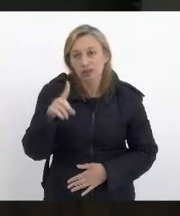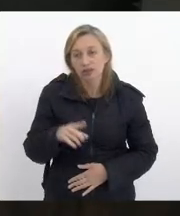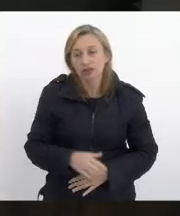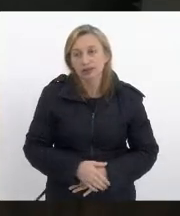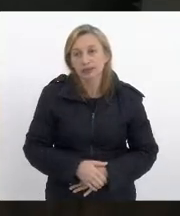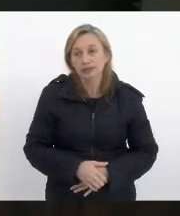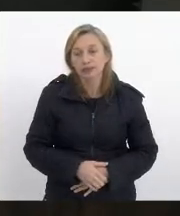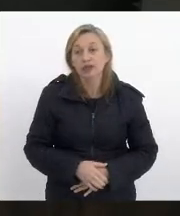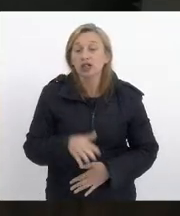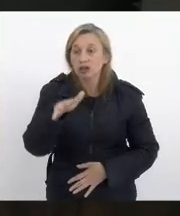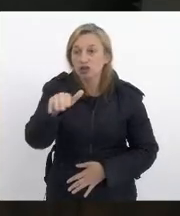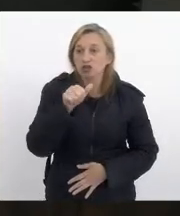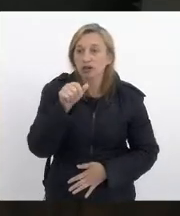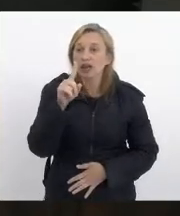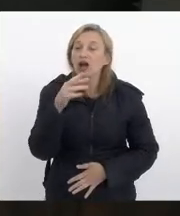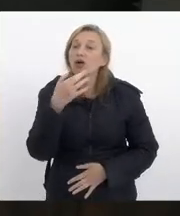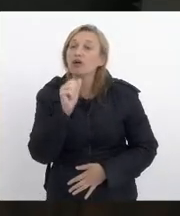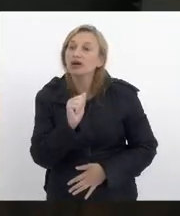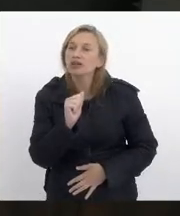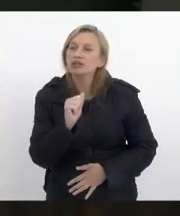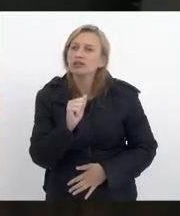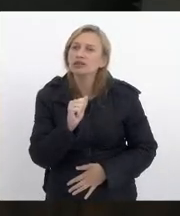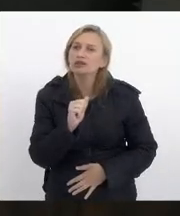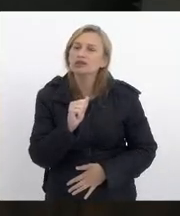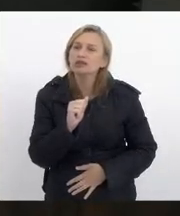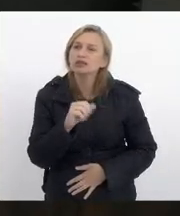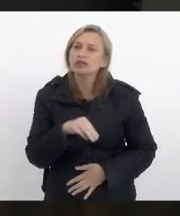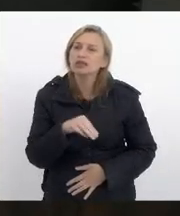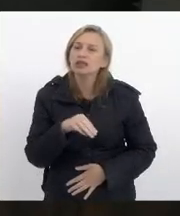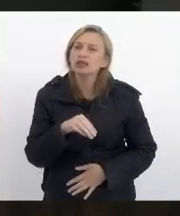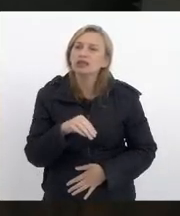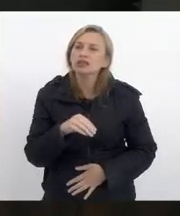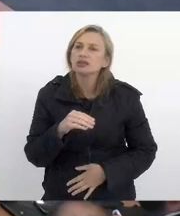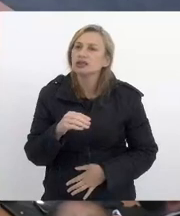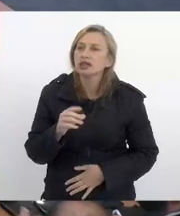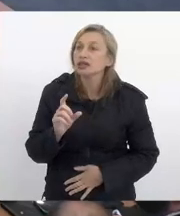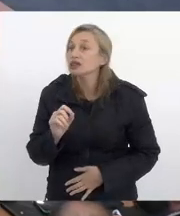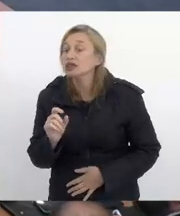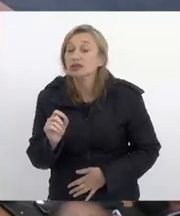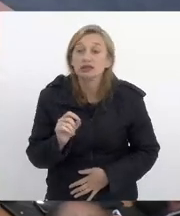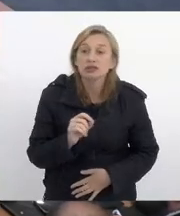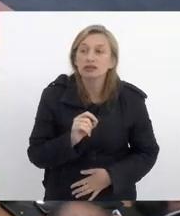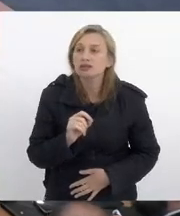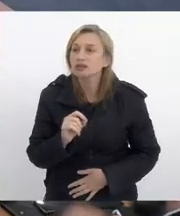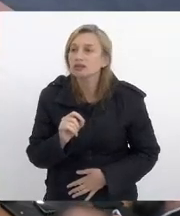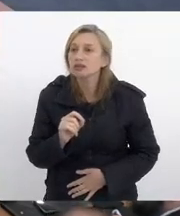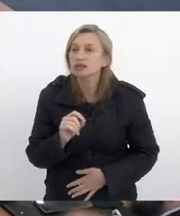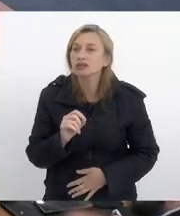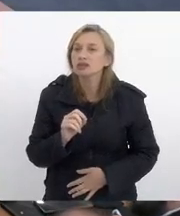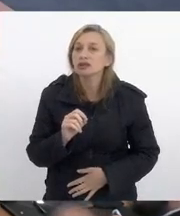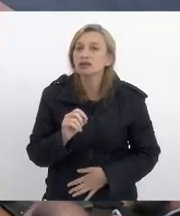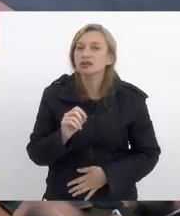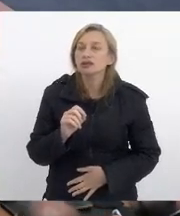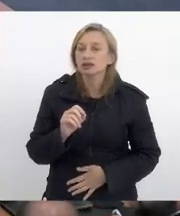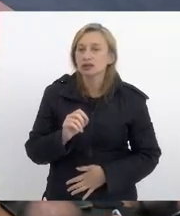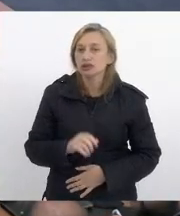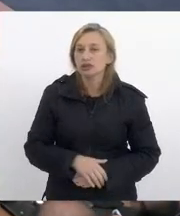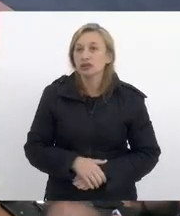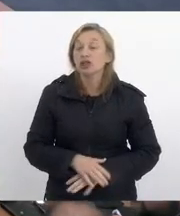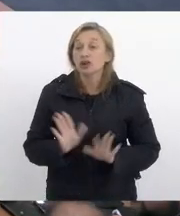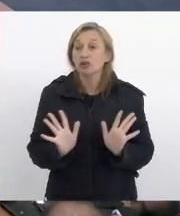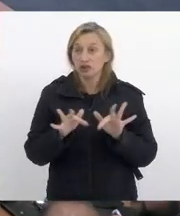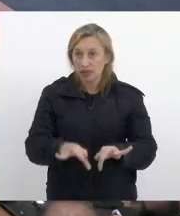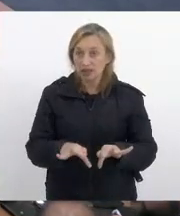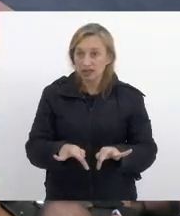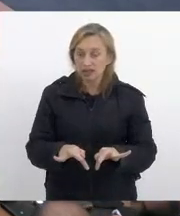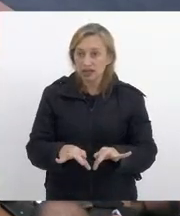bom? Eu vou chamar Lauren. Lauren, por favor. Cadê? Sim, habilitou. Eu vou